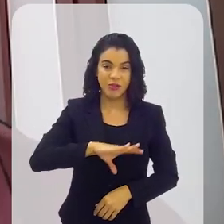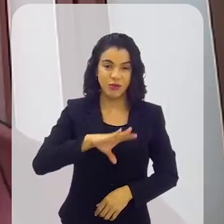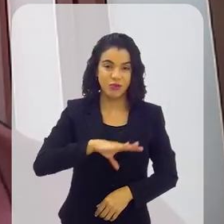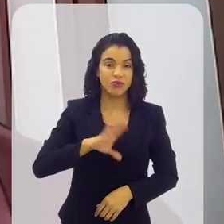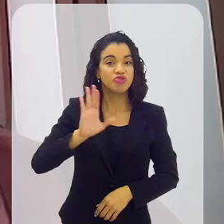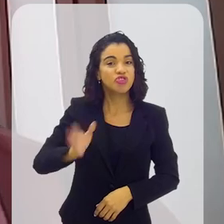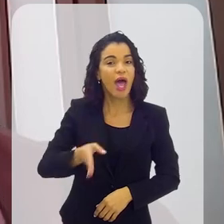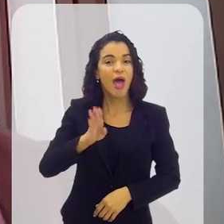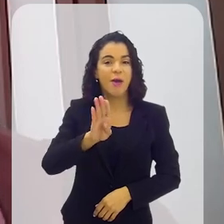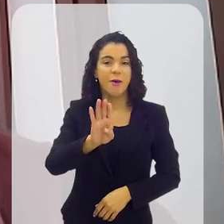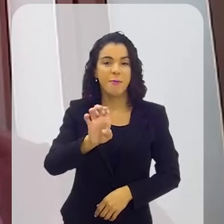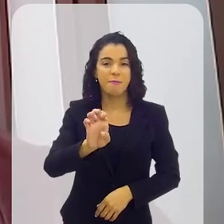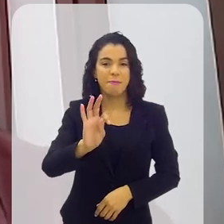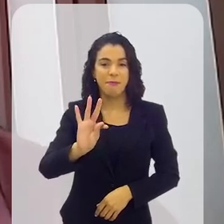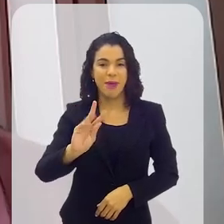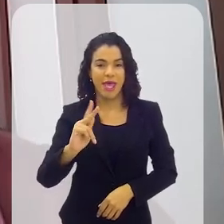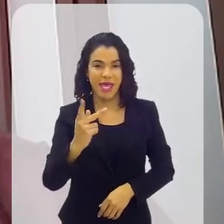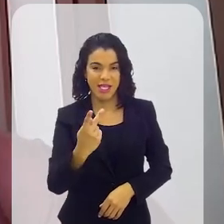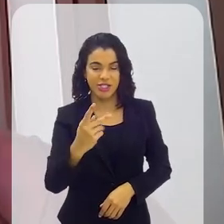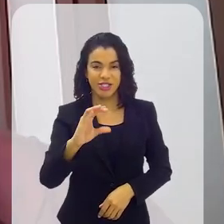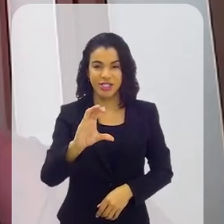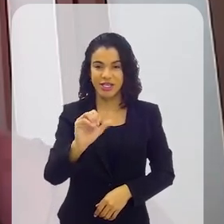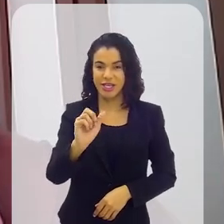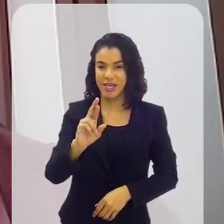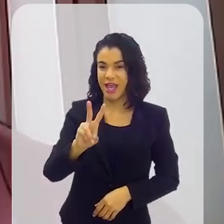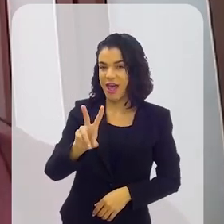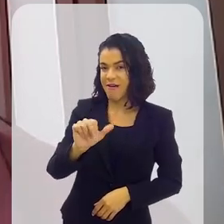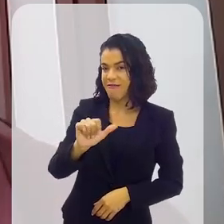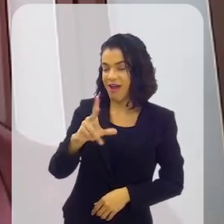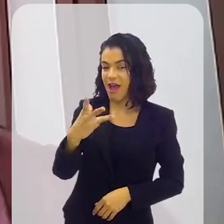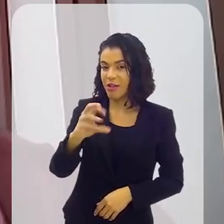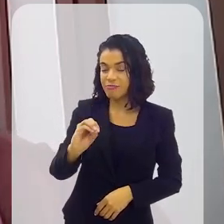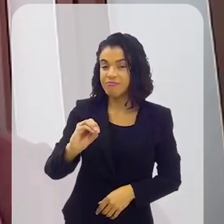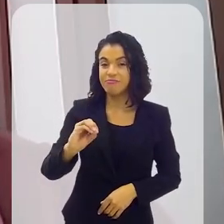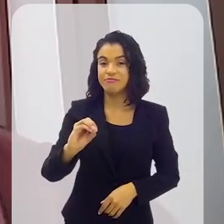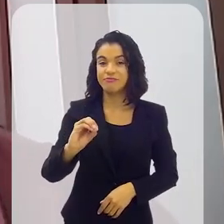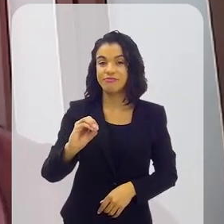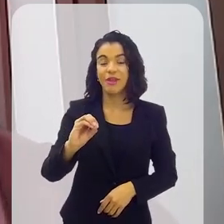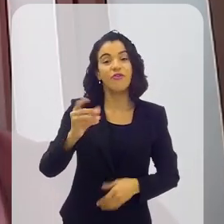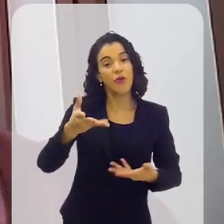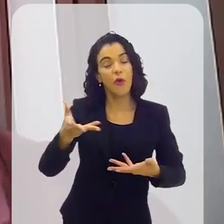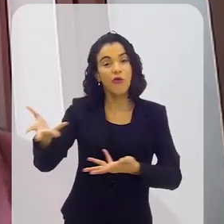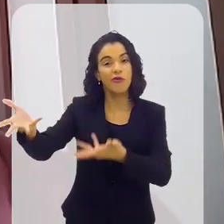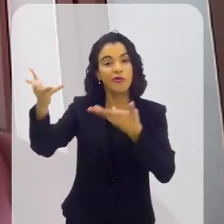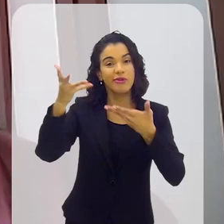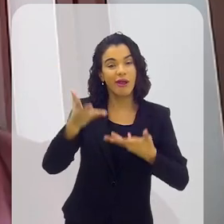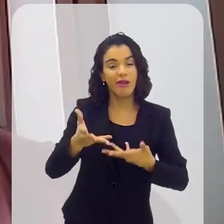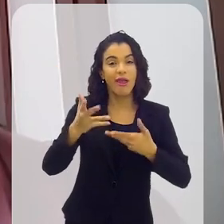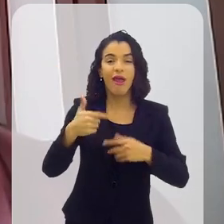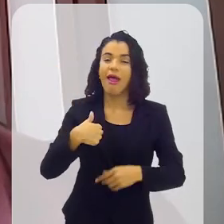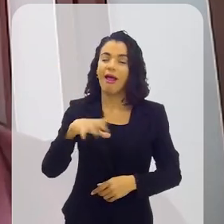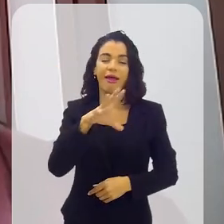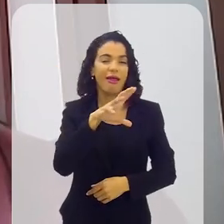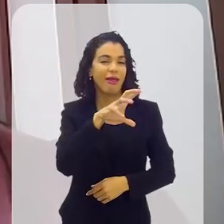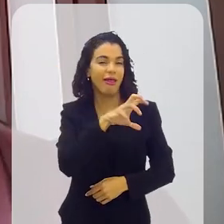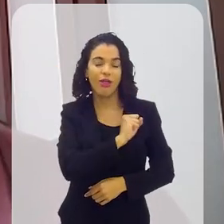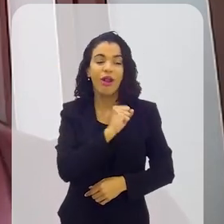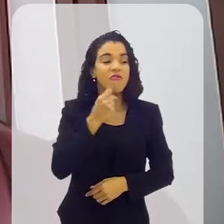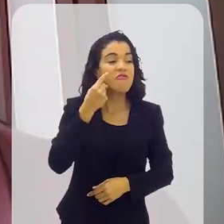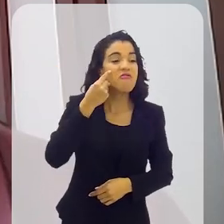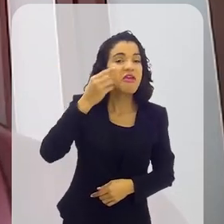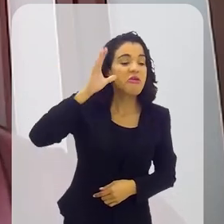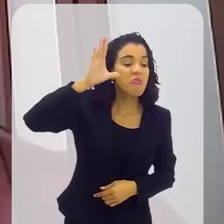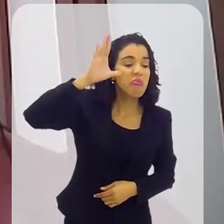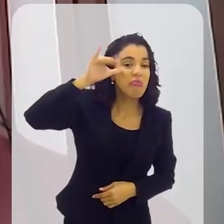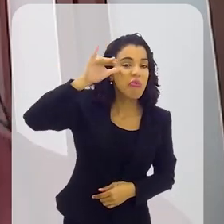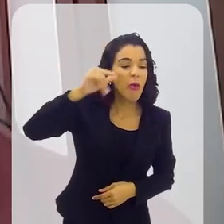para ir lá. A Bete, que já era a grande Bete, né, de 1800 Colinas, dos festivais, ela foi porque ela adorava